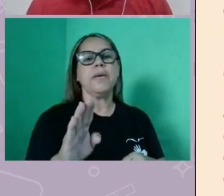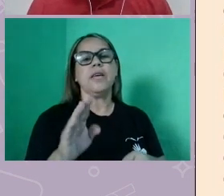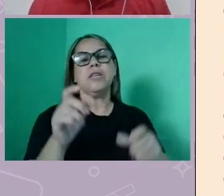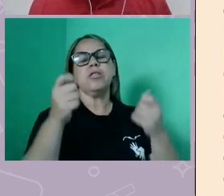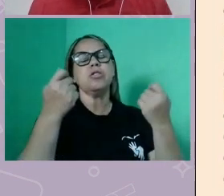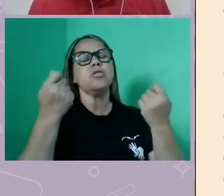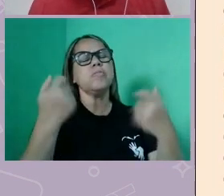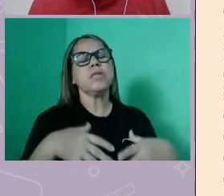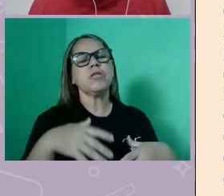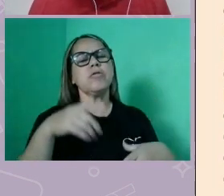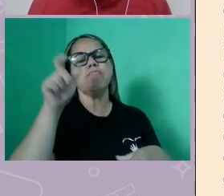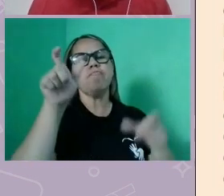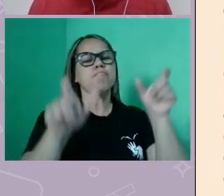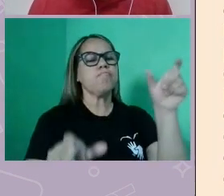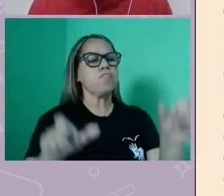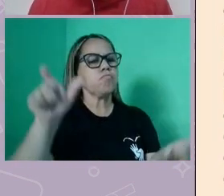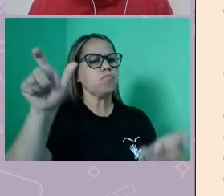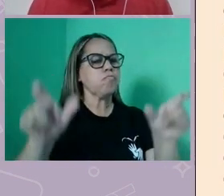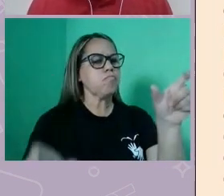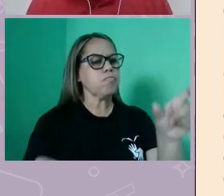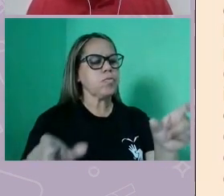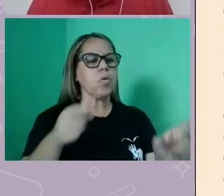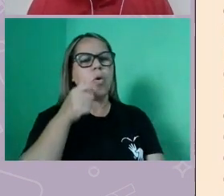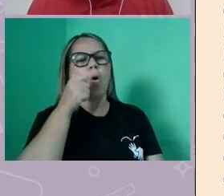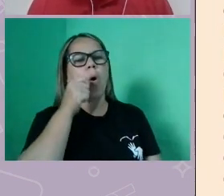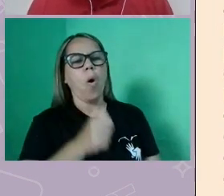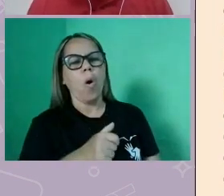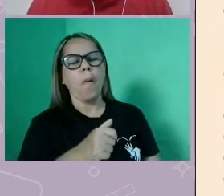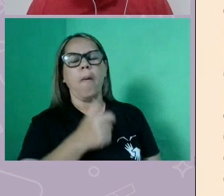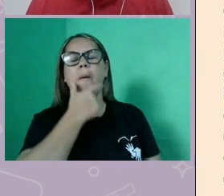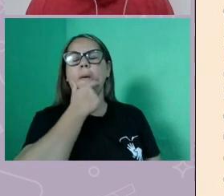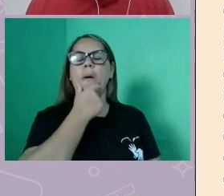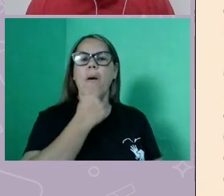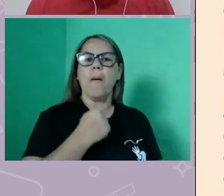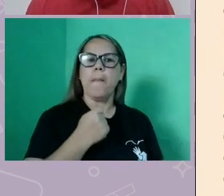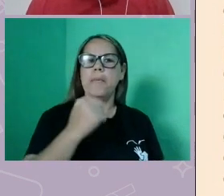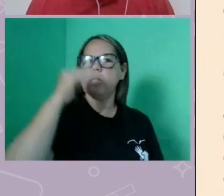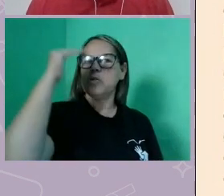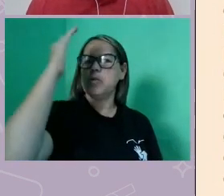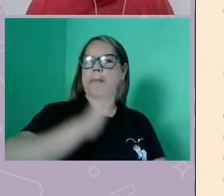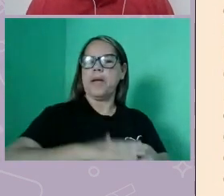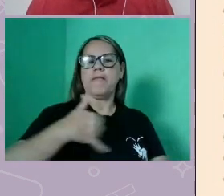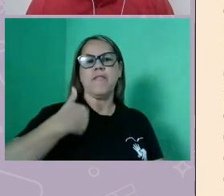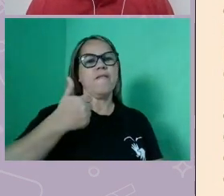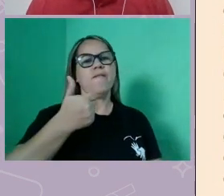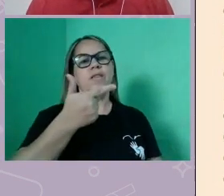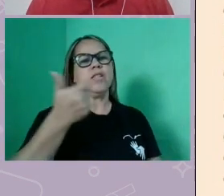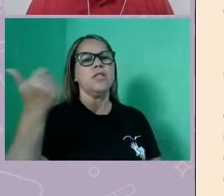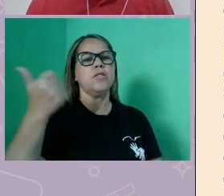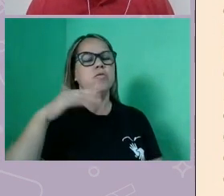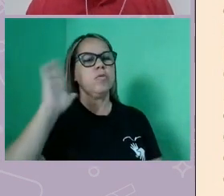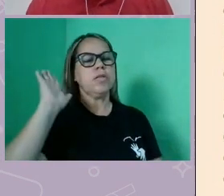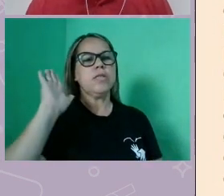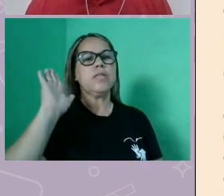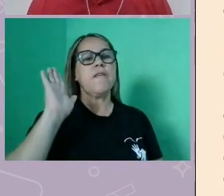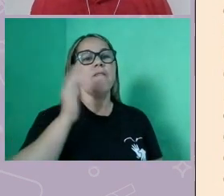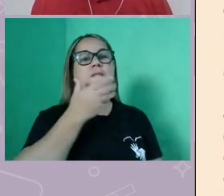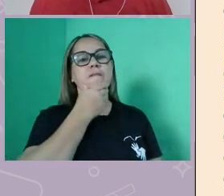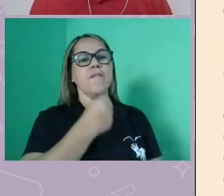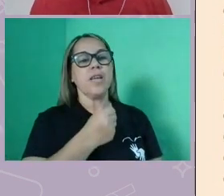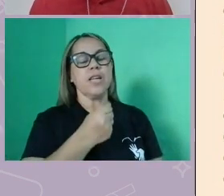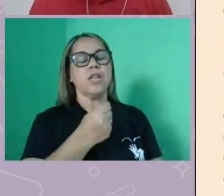mulheres e homens adultos maiores de 21 anos filhos de pai e mãe ateniense a